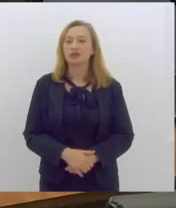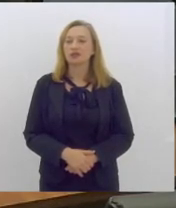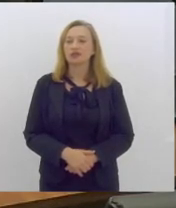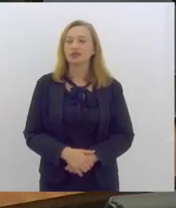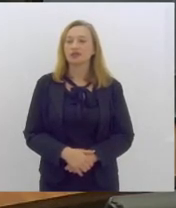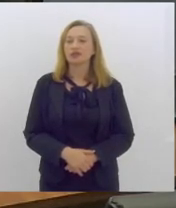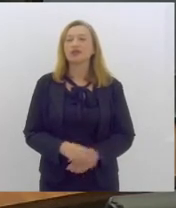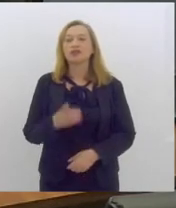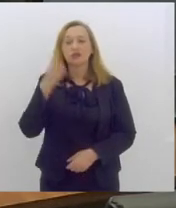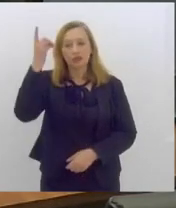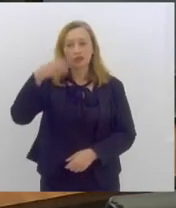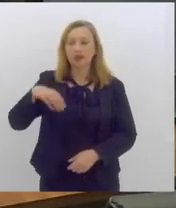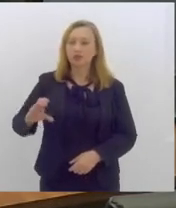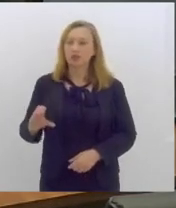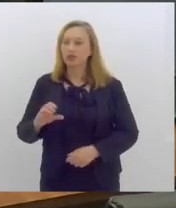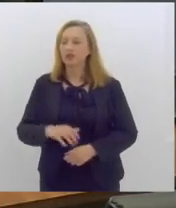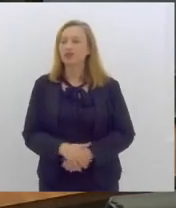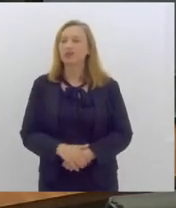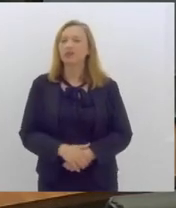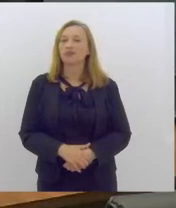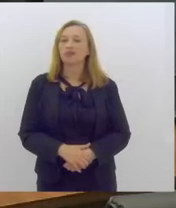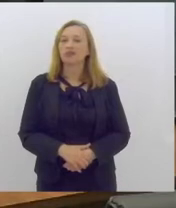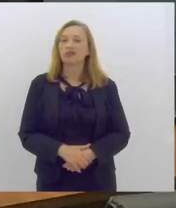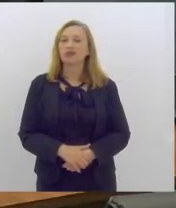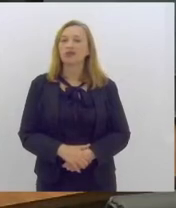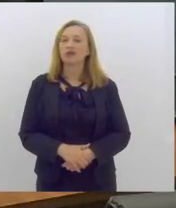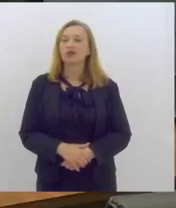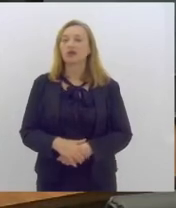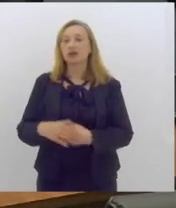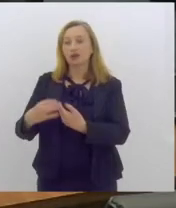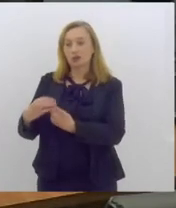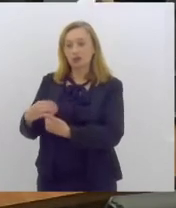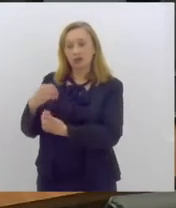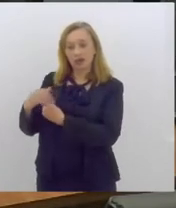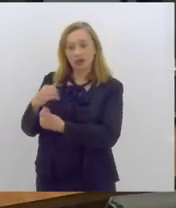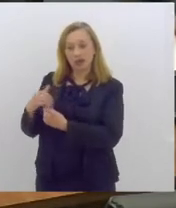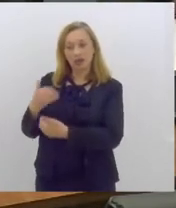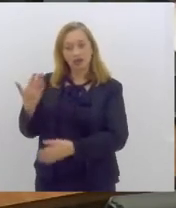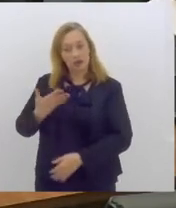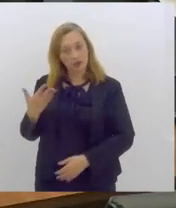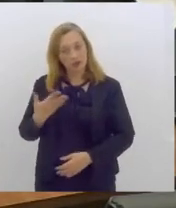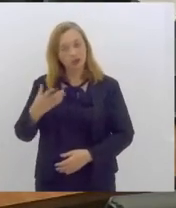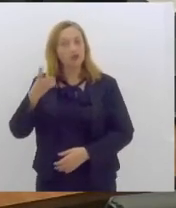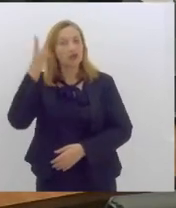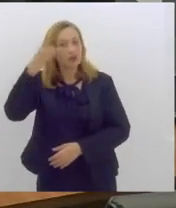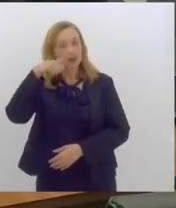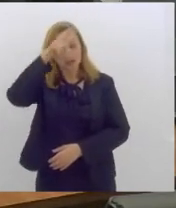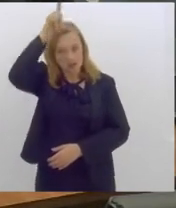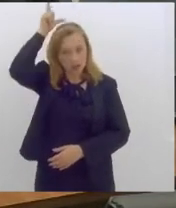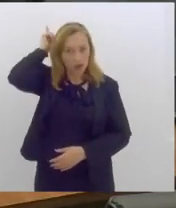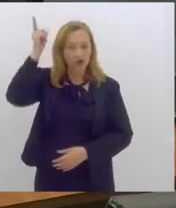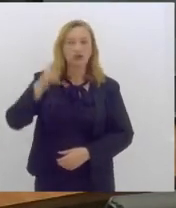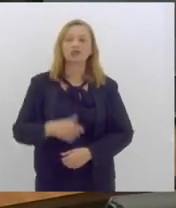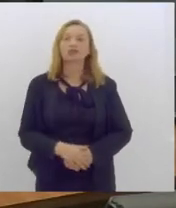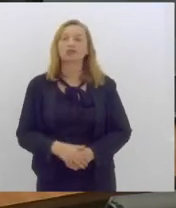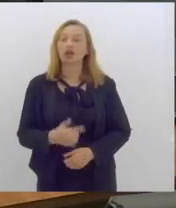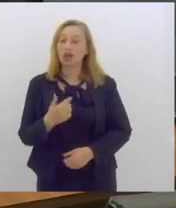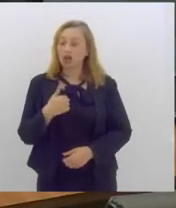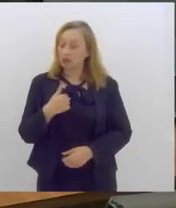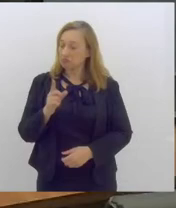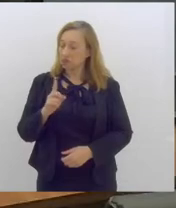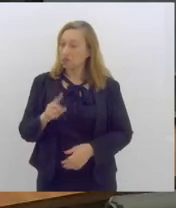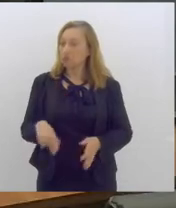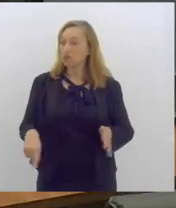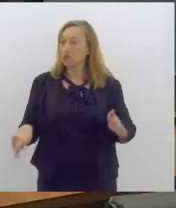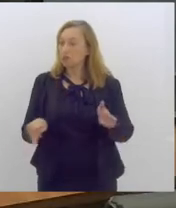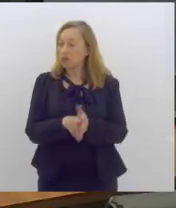deputado Carlos minc vamos ver presidentes orientado então aqui pelo nosso companheiro Luiz Paulo e por eu não ser